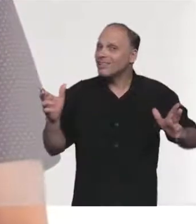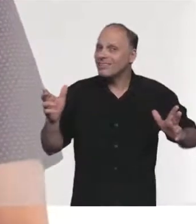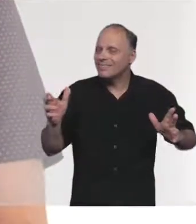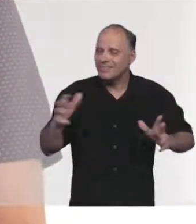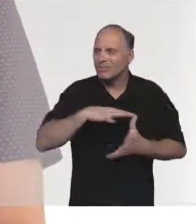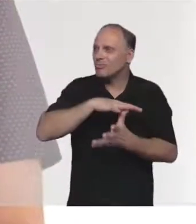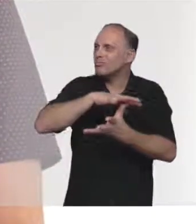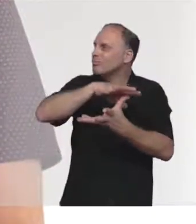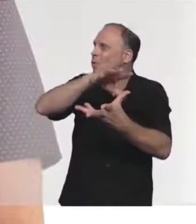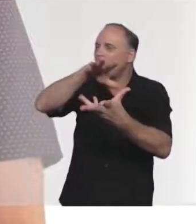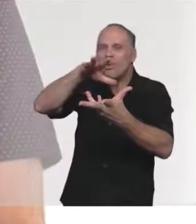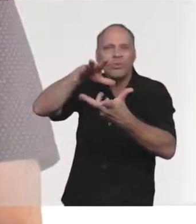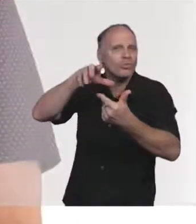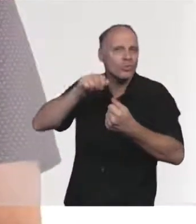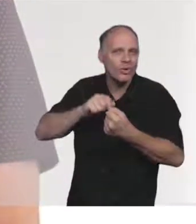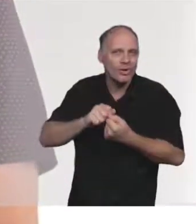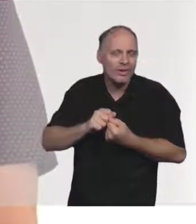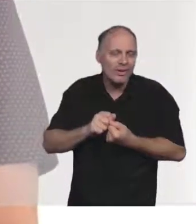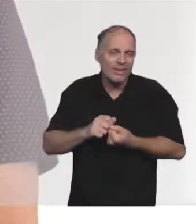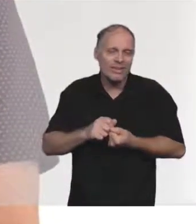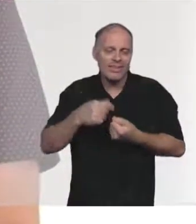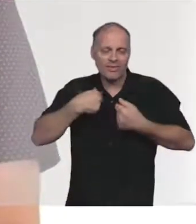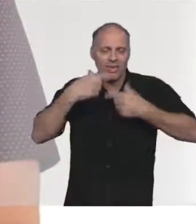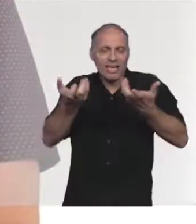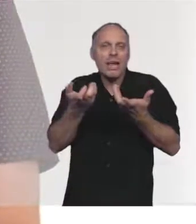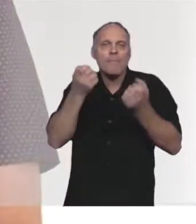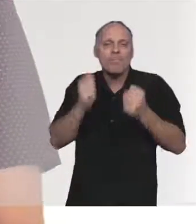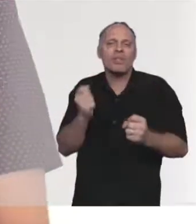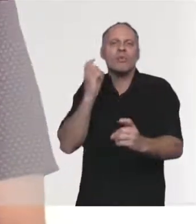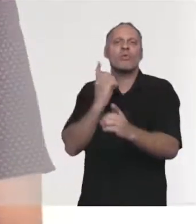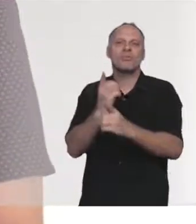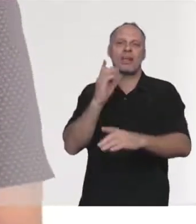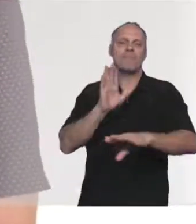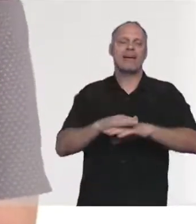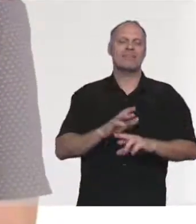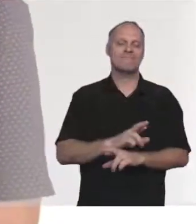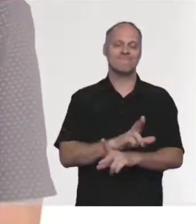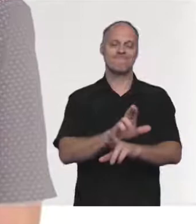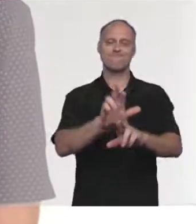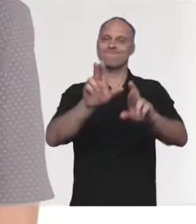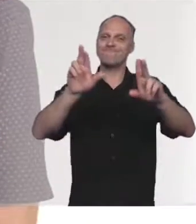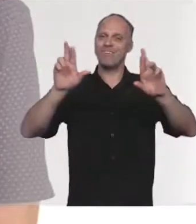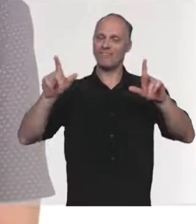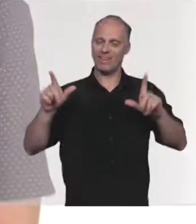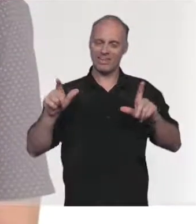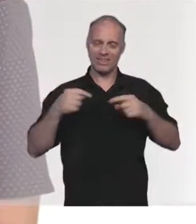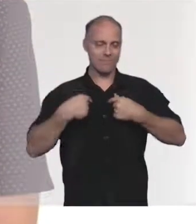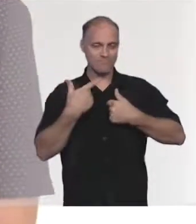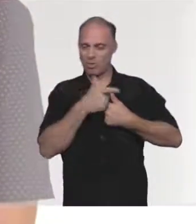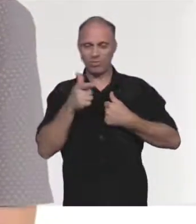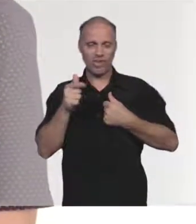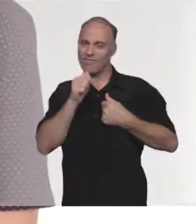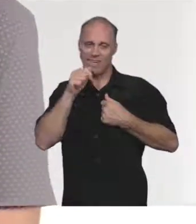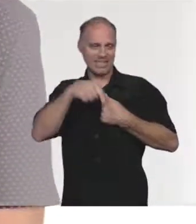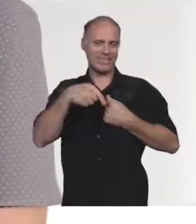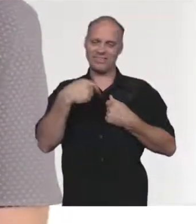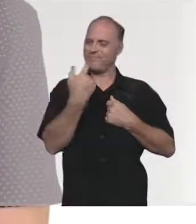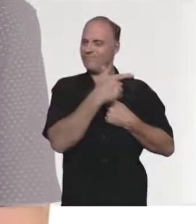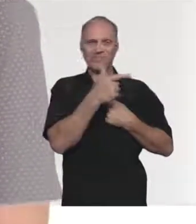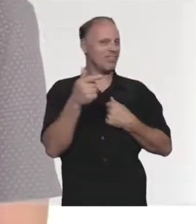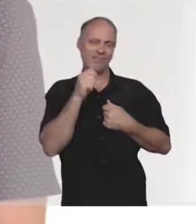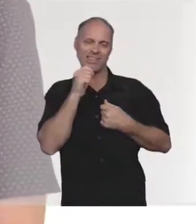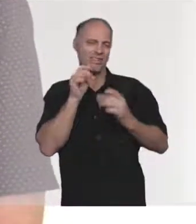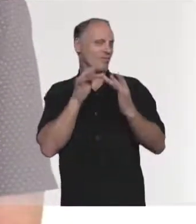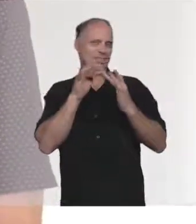diversos, eu queria poder encontrar mais essa diversidade aqui. Eu não tive acesso ainda a